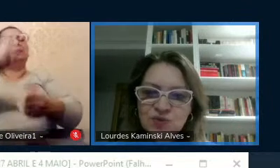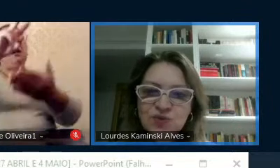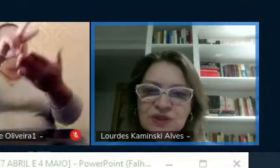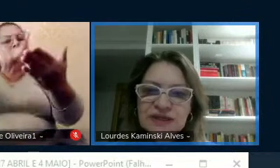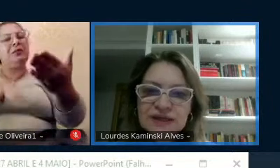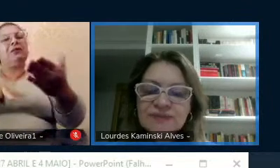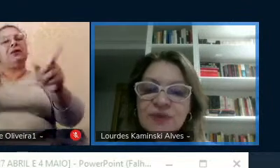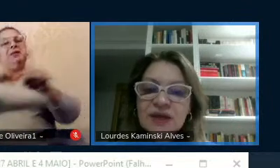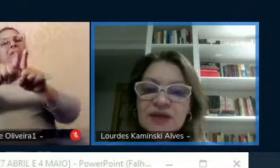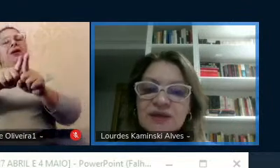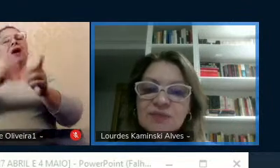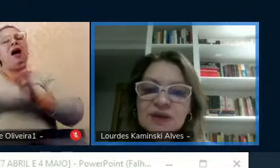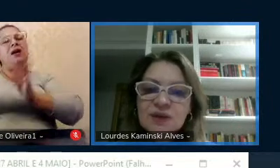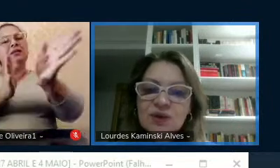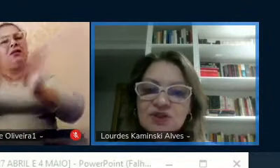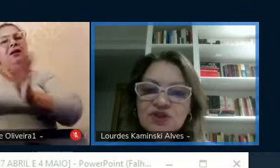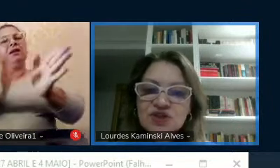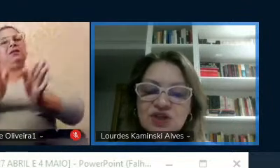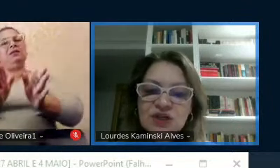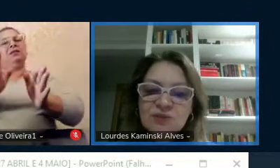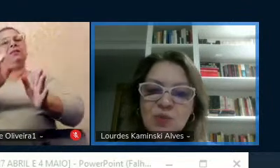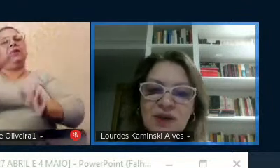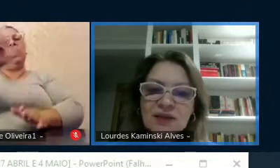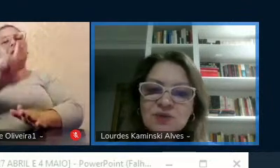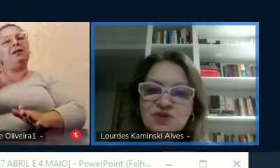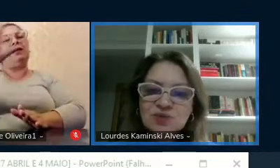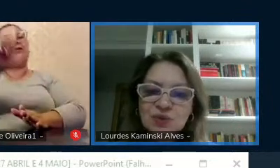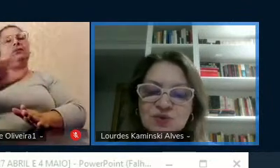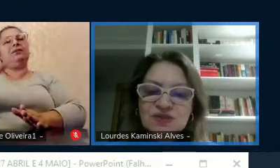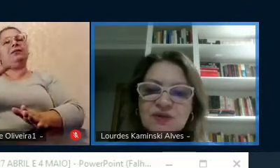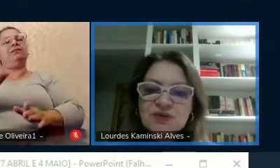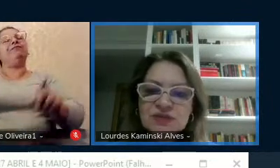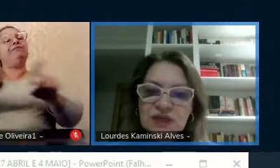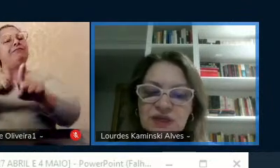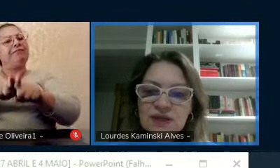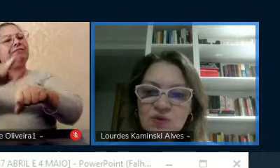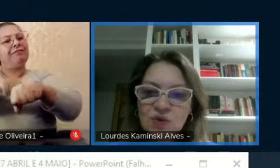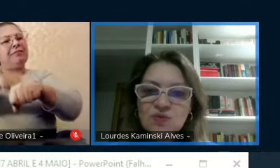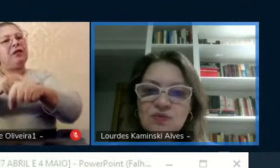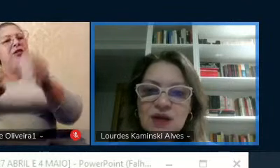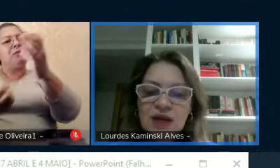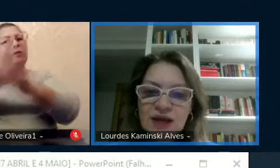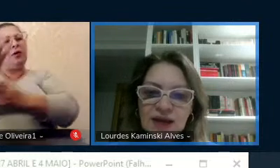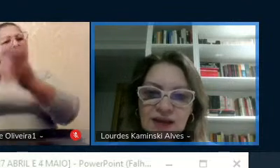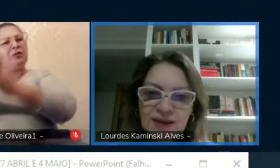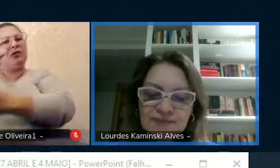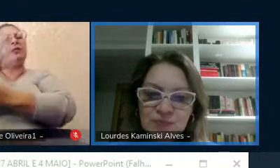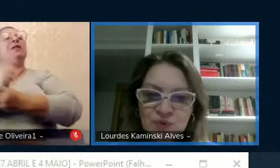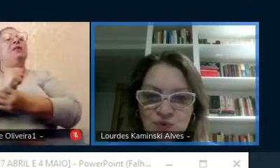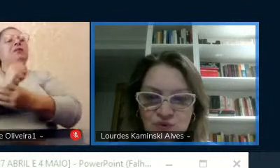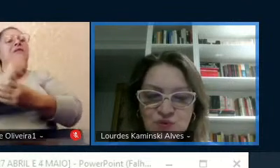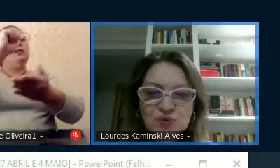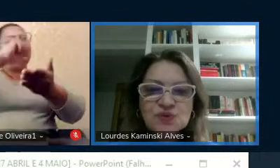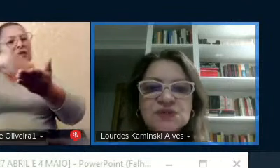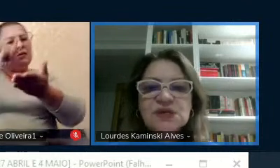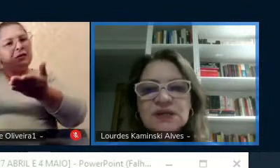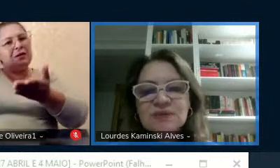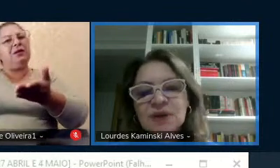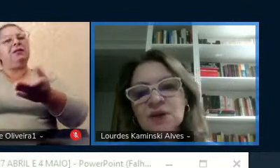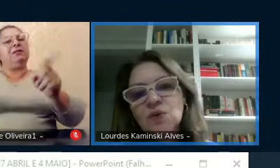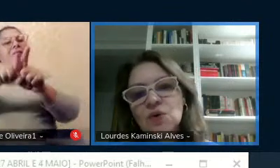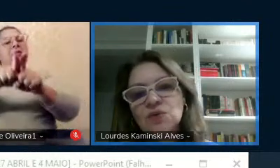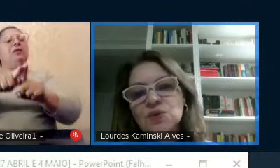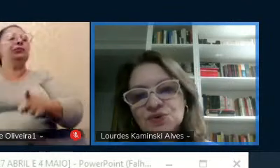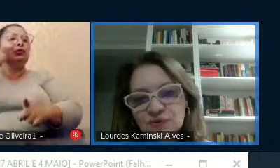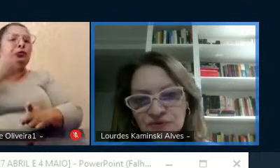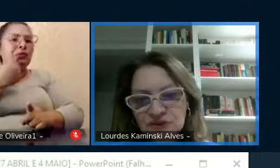à literatura, né? E também de momentos de produção escrita com os surdos